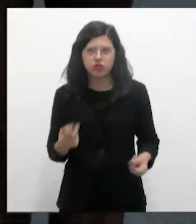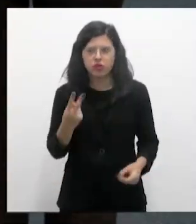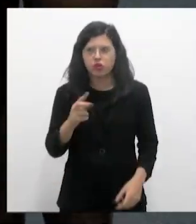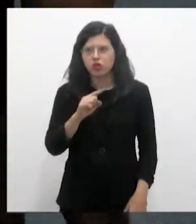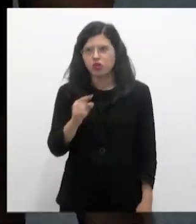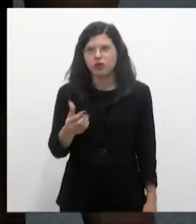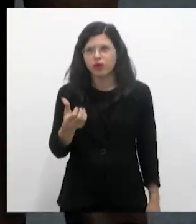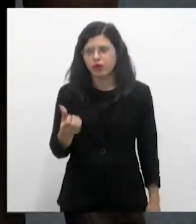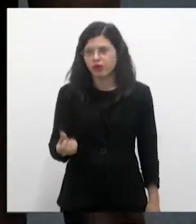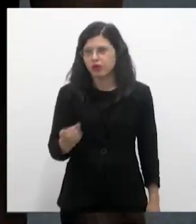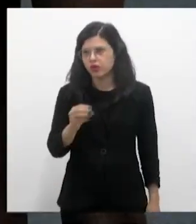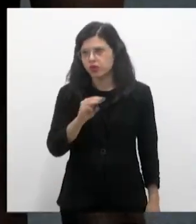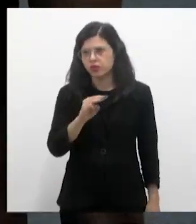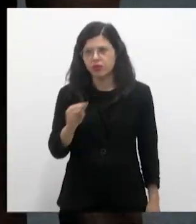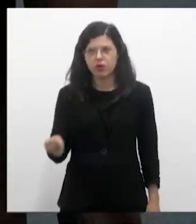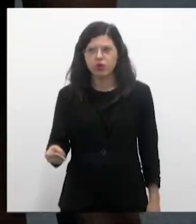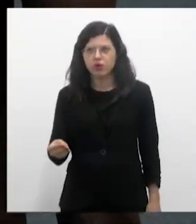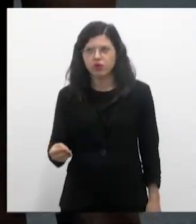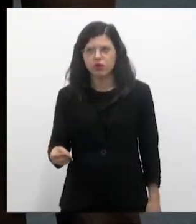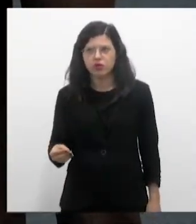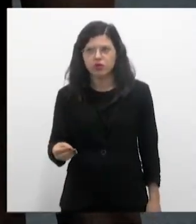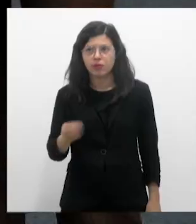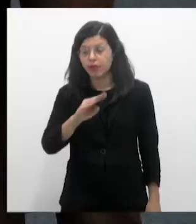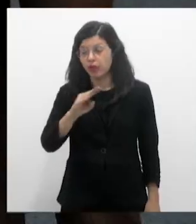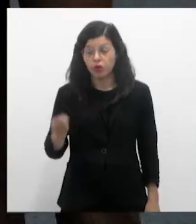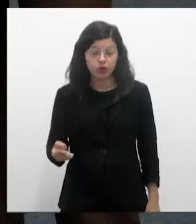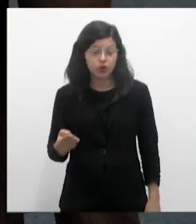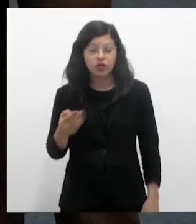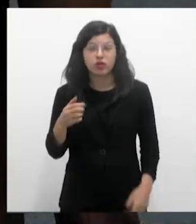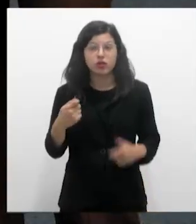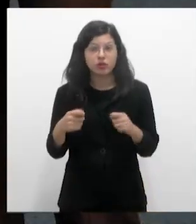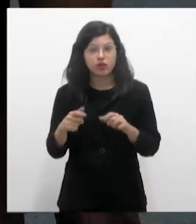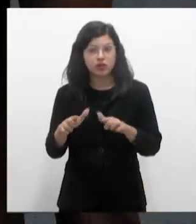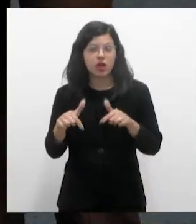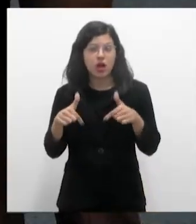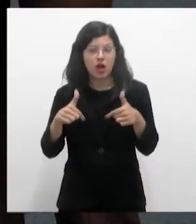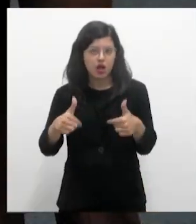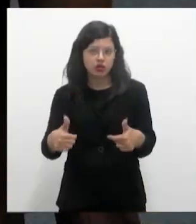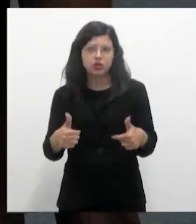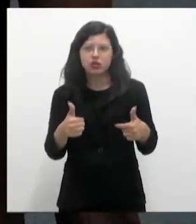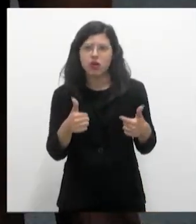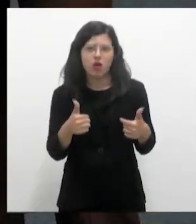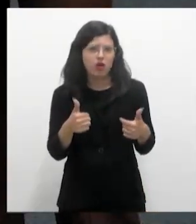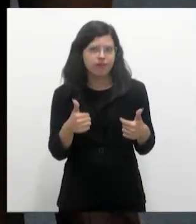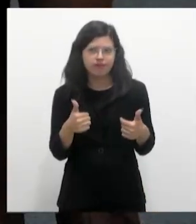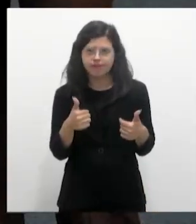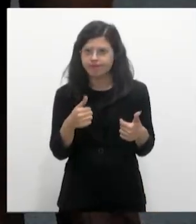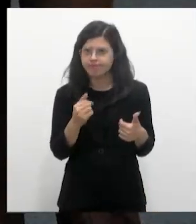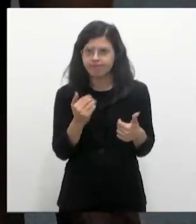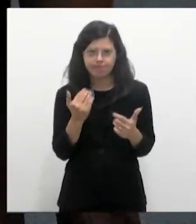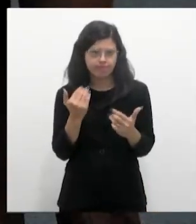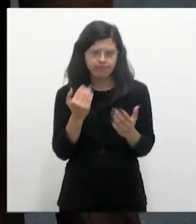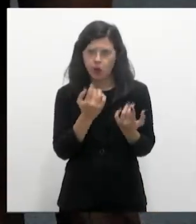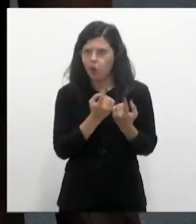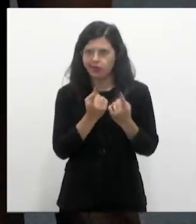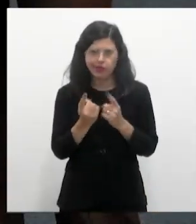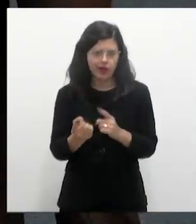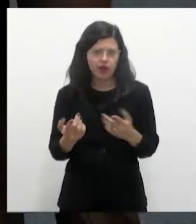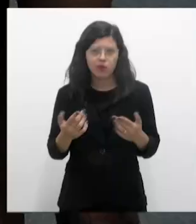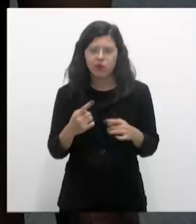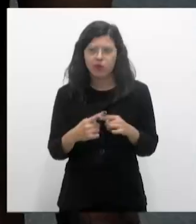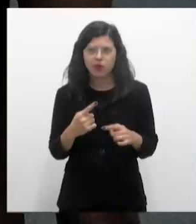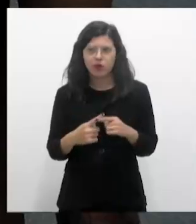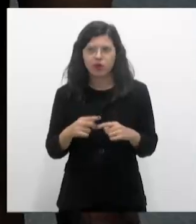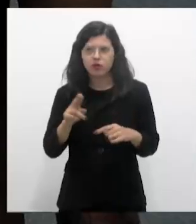2,6 bilhões. Então, a gente tem que agir em sentido contrário, porque eles estão aplicando os recursos